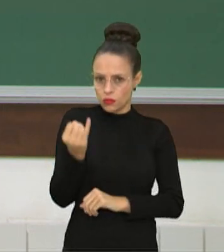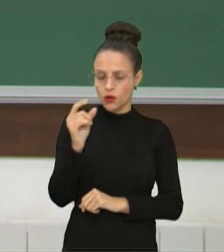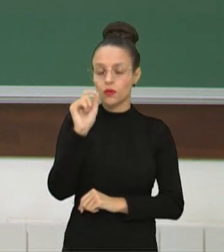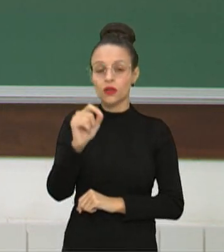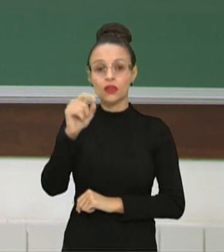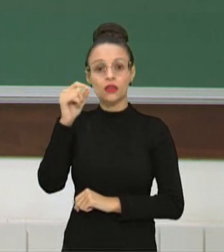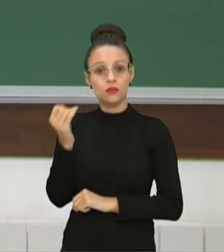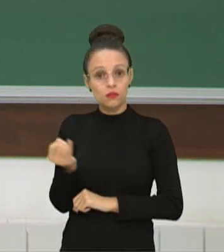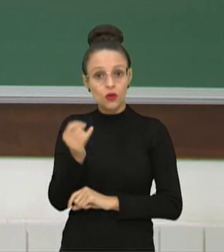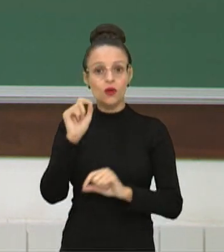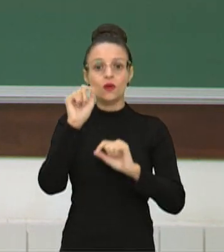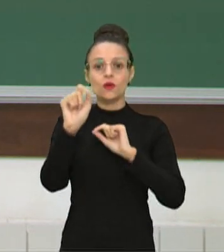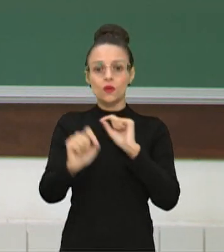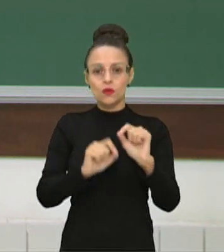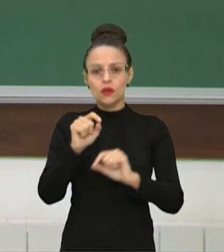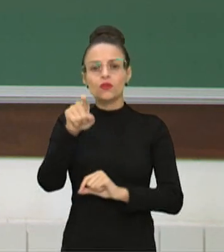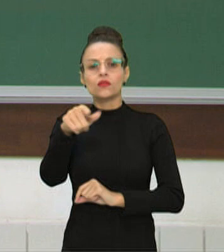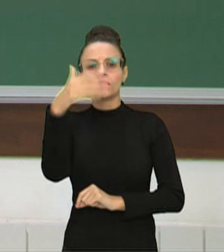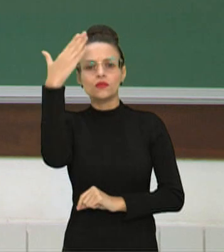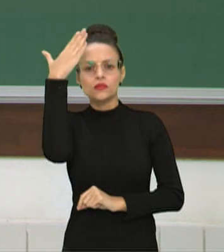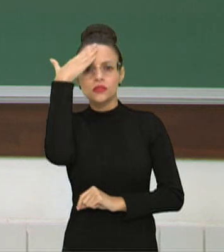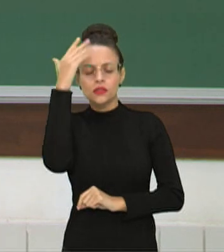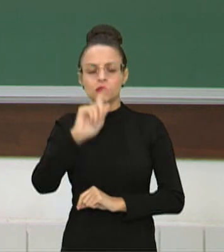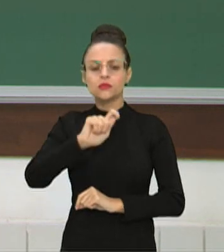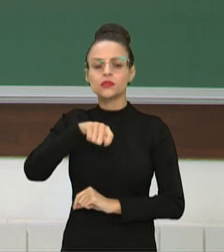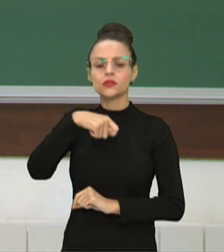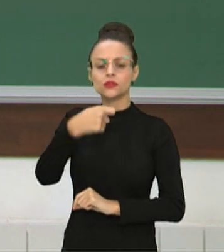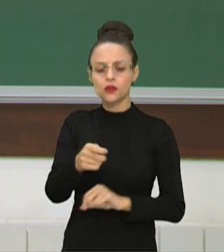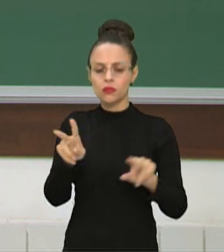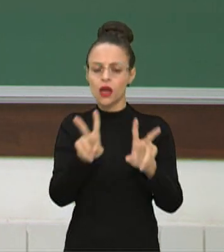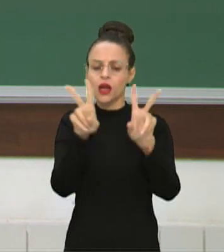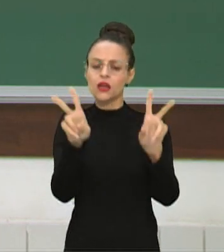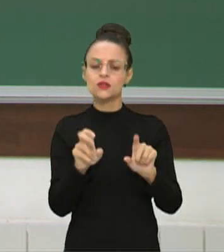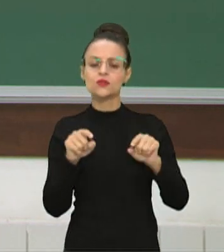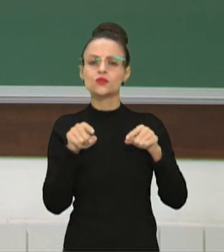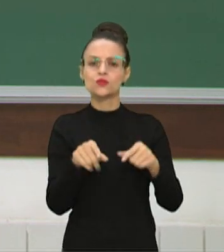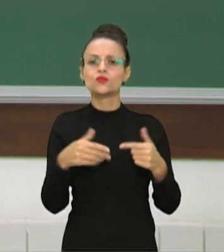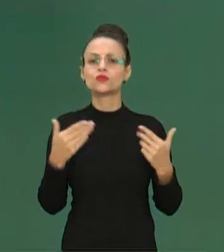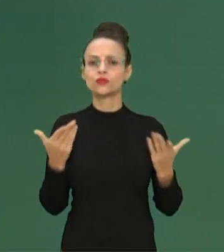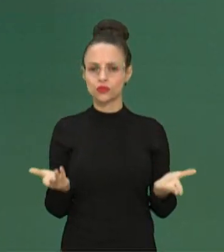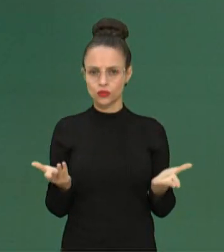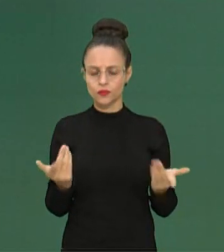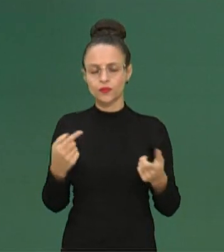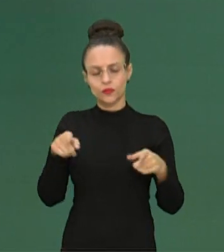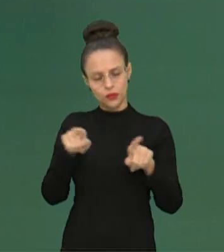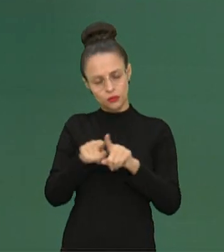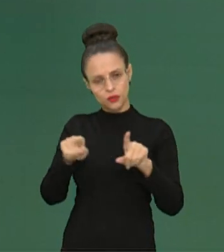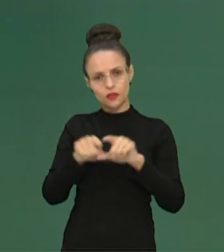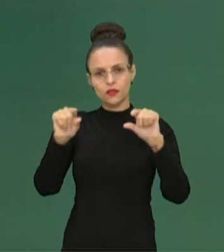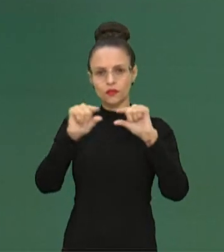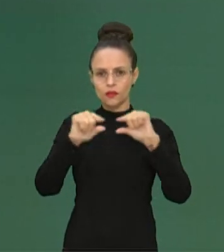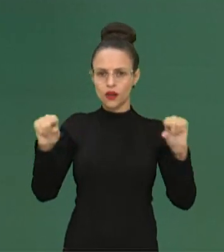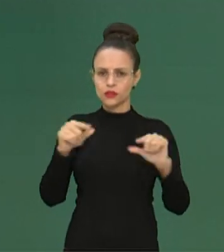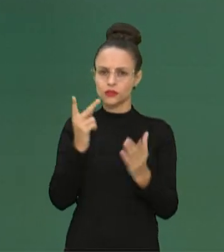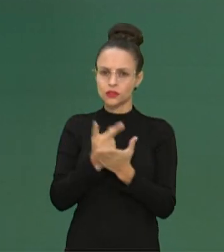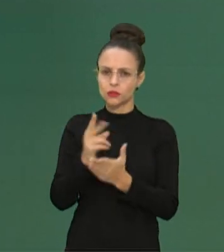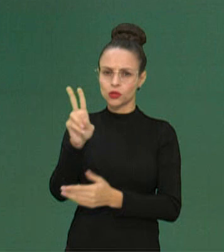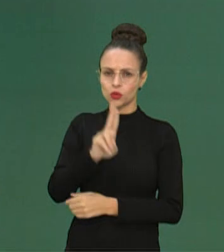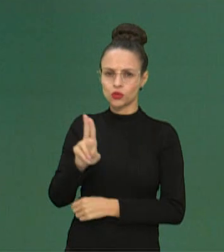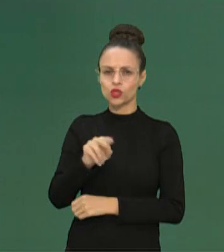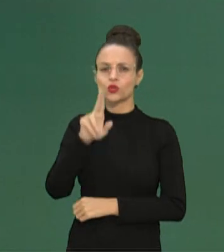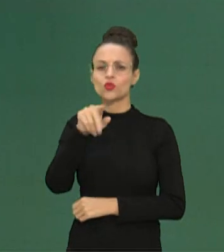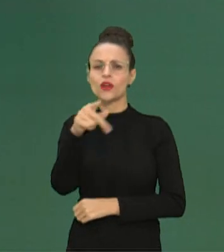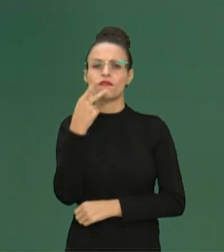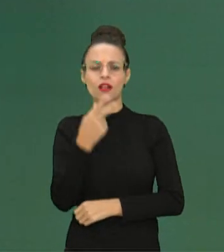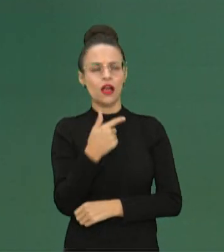é o que você sabe sobre o assunto. Aliás, uma frase que eu sempre uso, nunca diga que